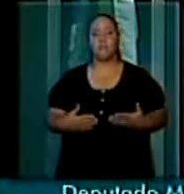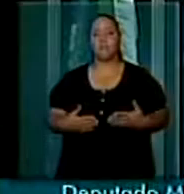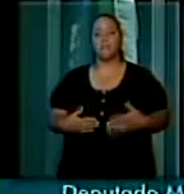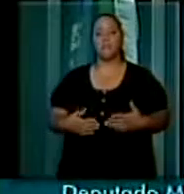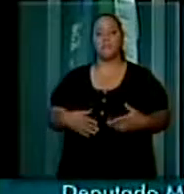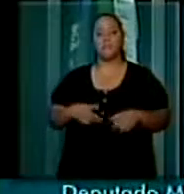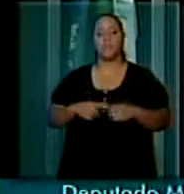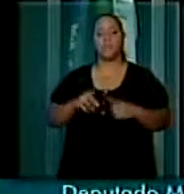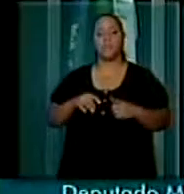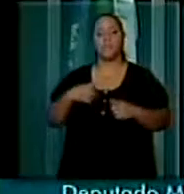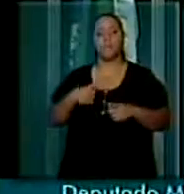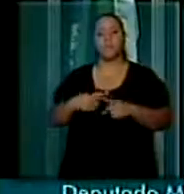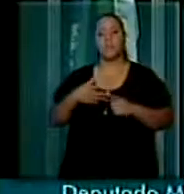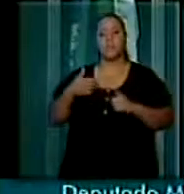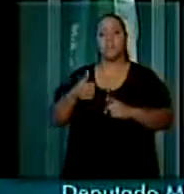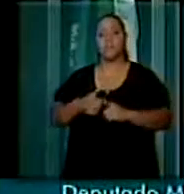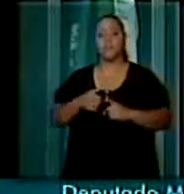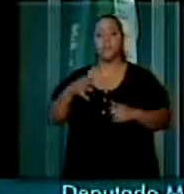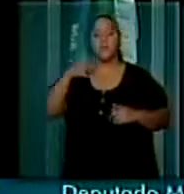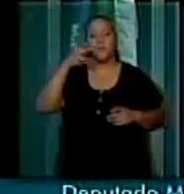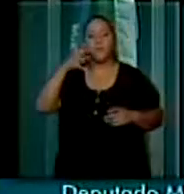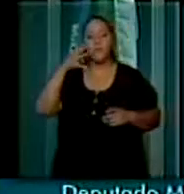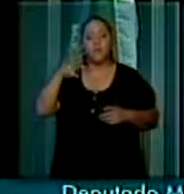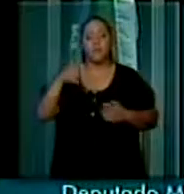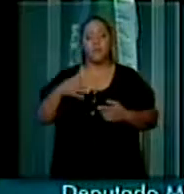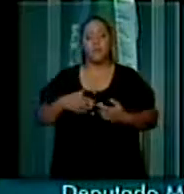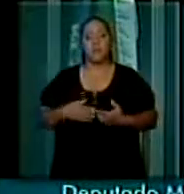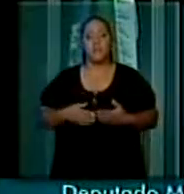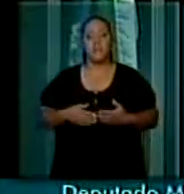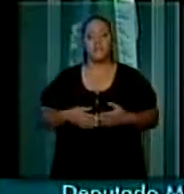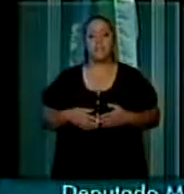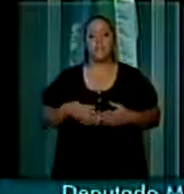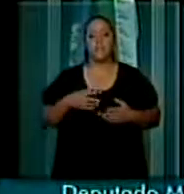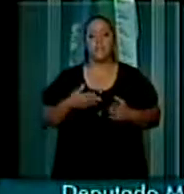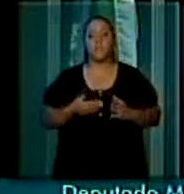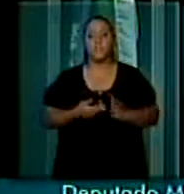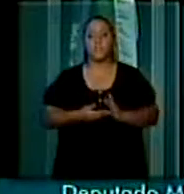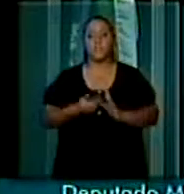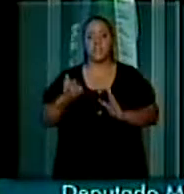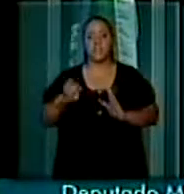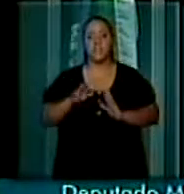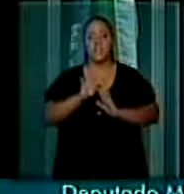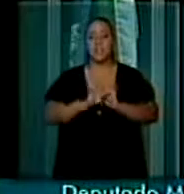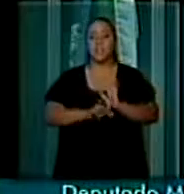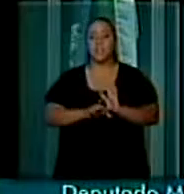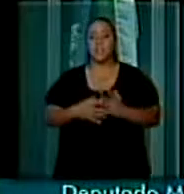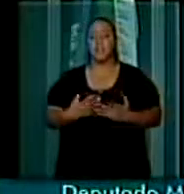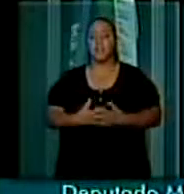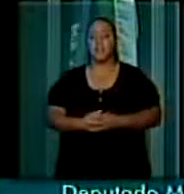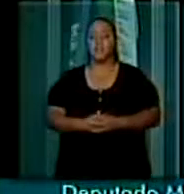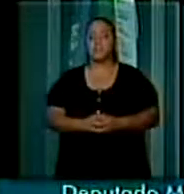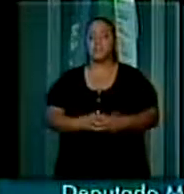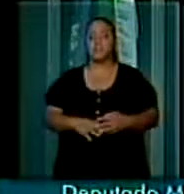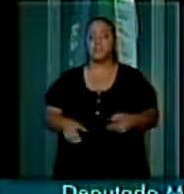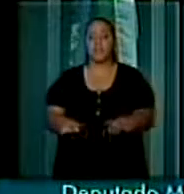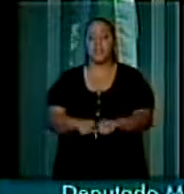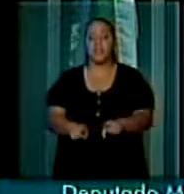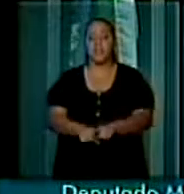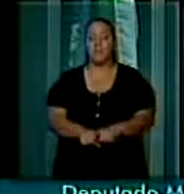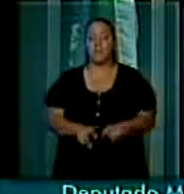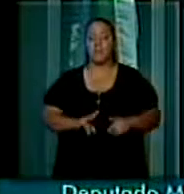perseguição política. E nesses casos foi excluído do texto, ou no texto ficou